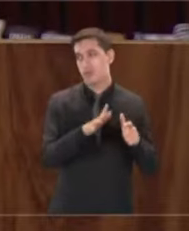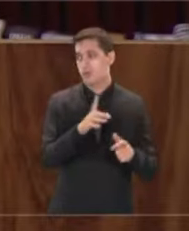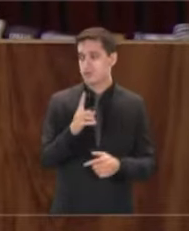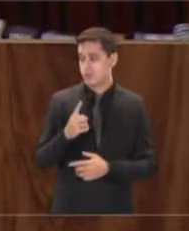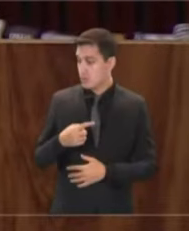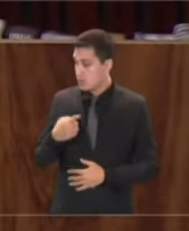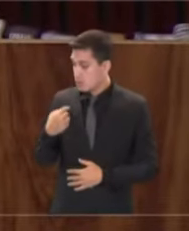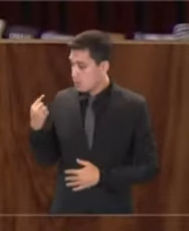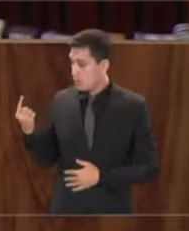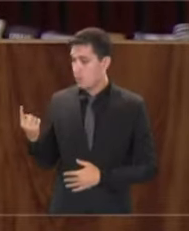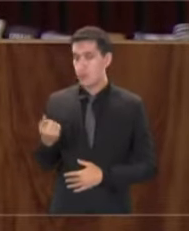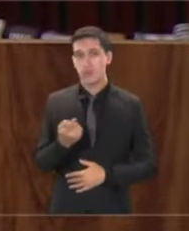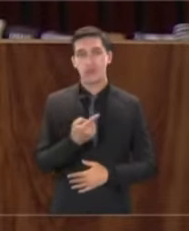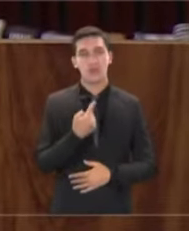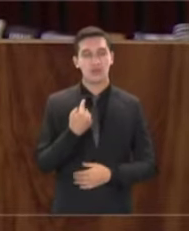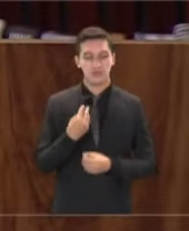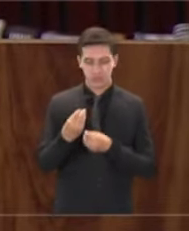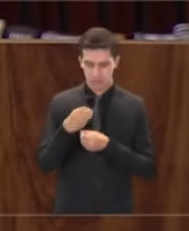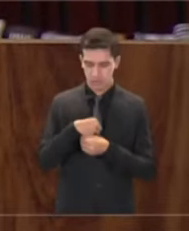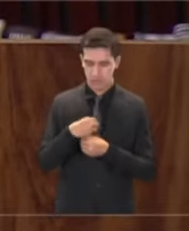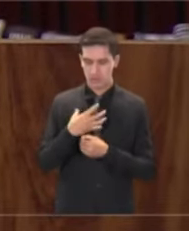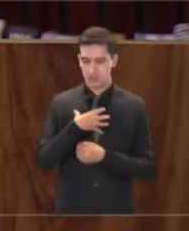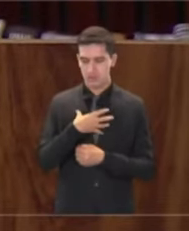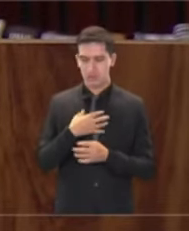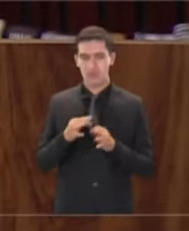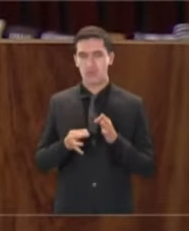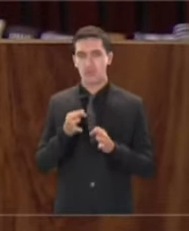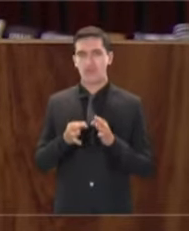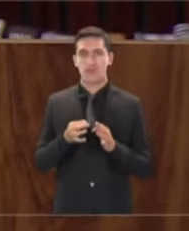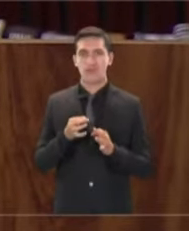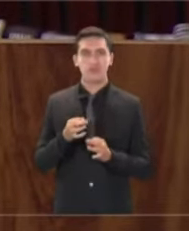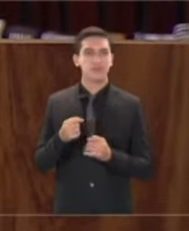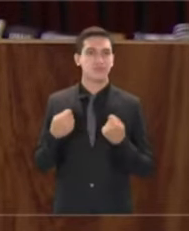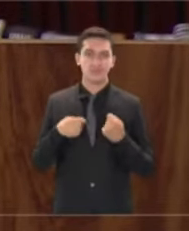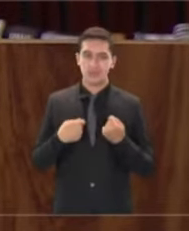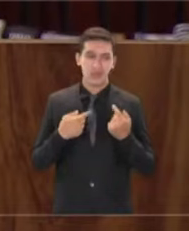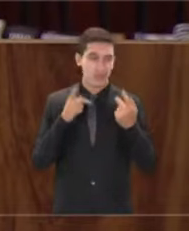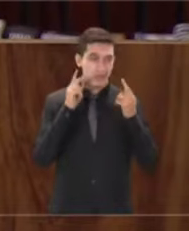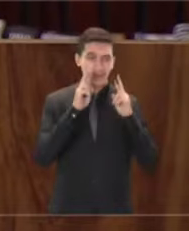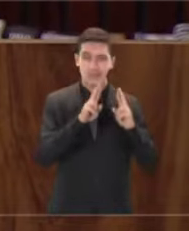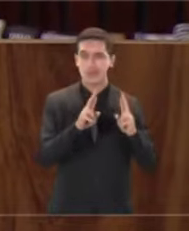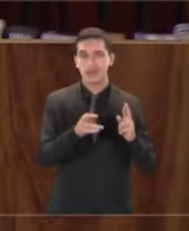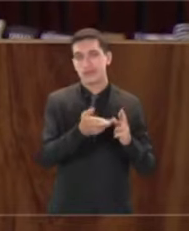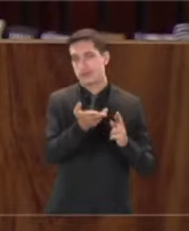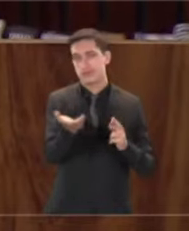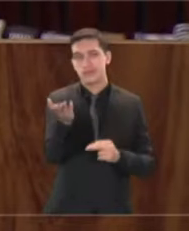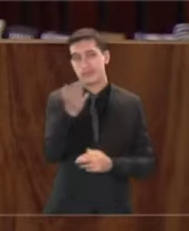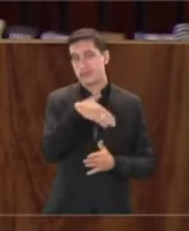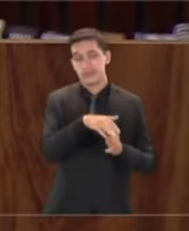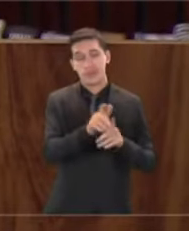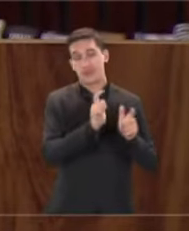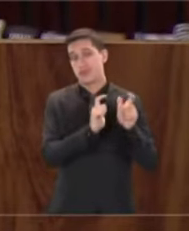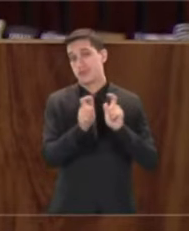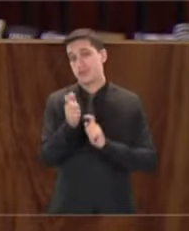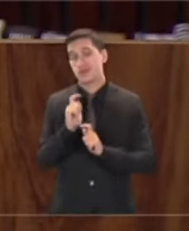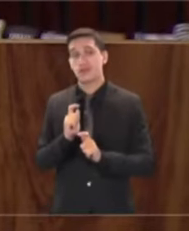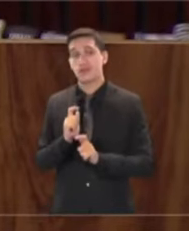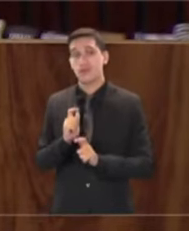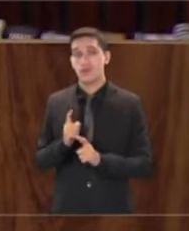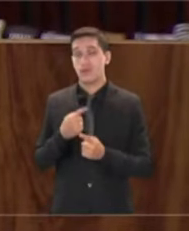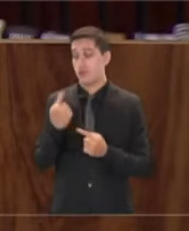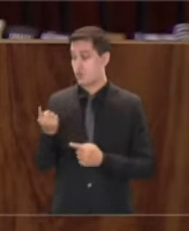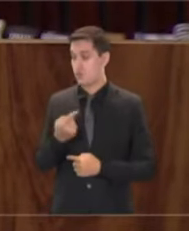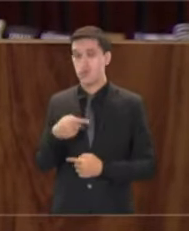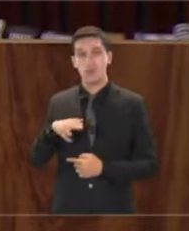nós, como julgadores, todos os homens públicos, temos que ser tolerantes com as críticas que recebemos. Qual de nós não